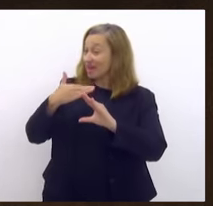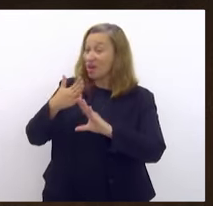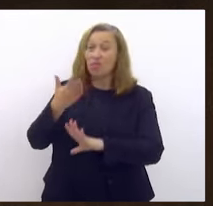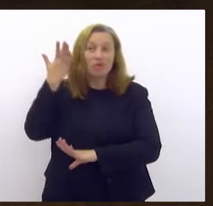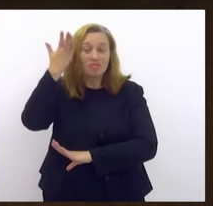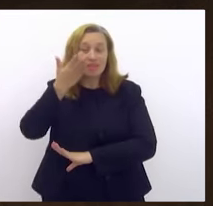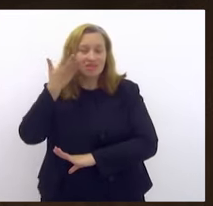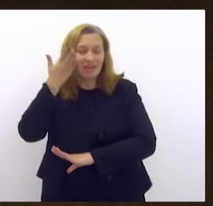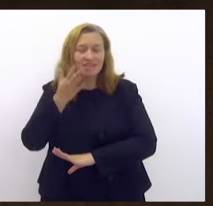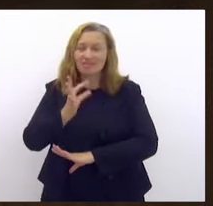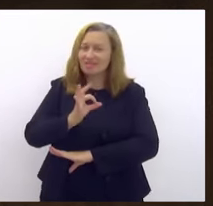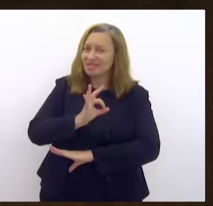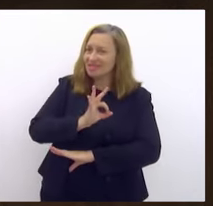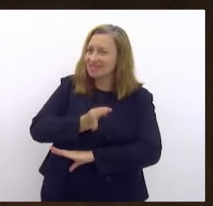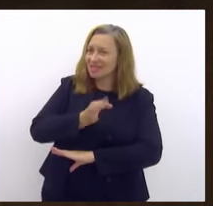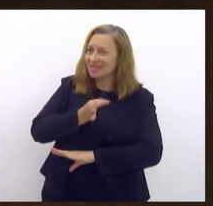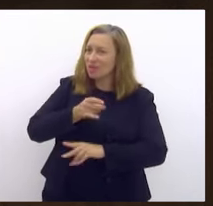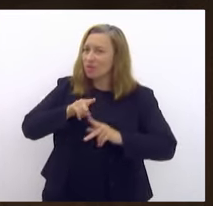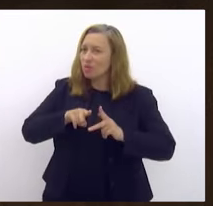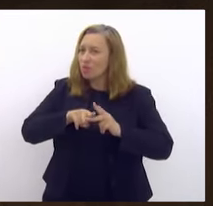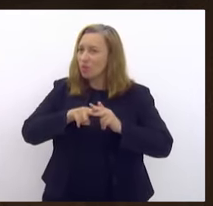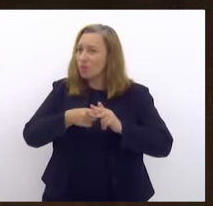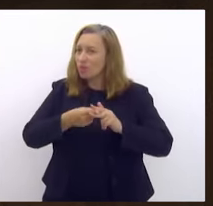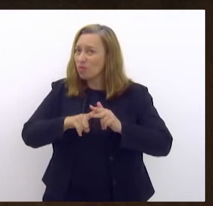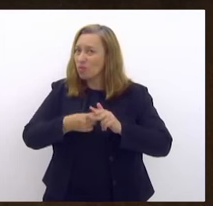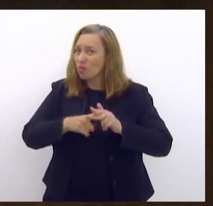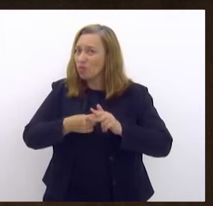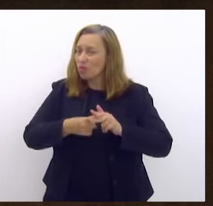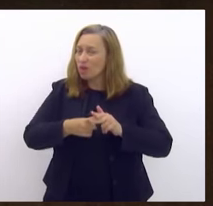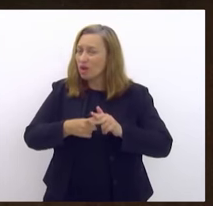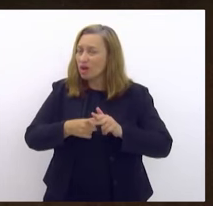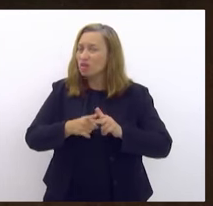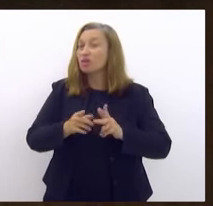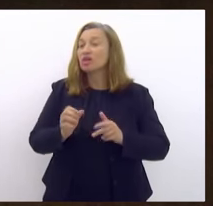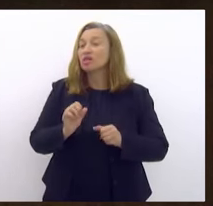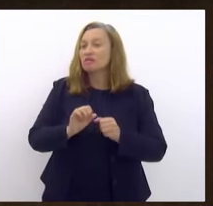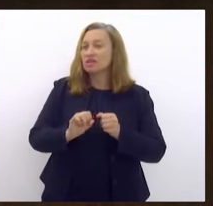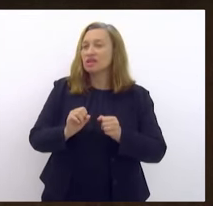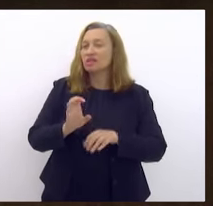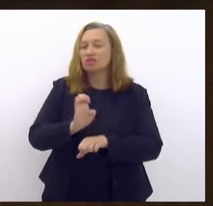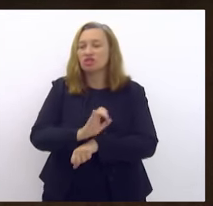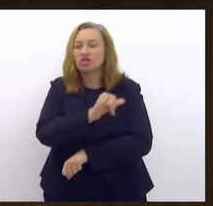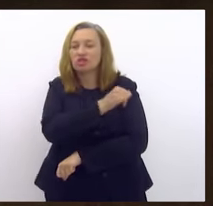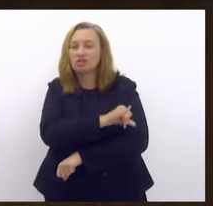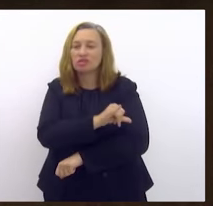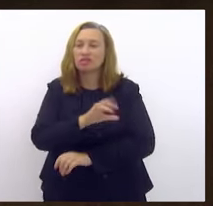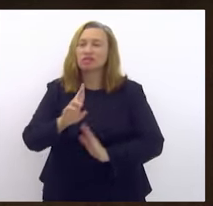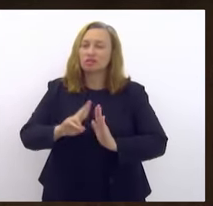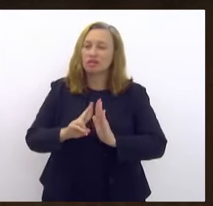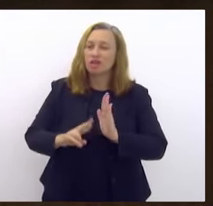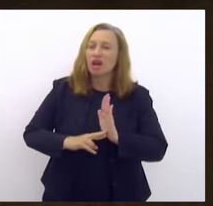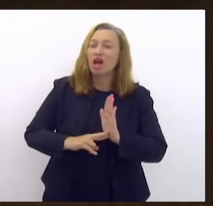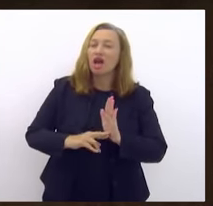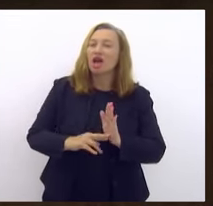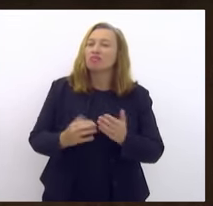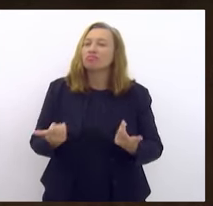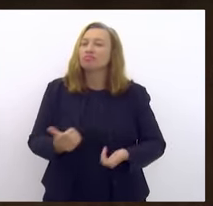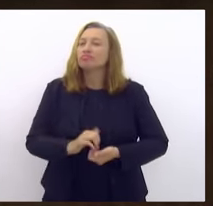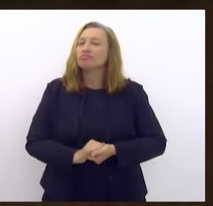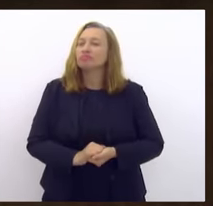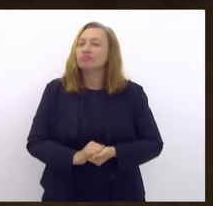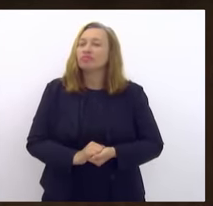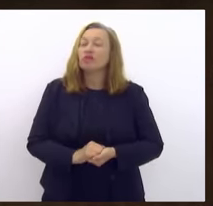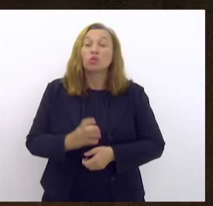que justamente regulamenta, né, aquilo que foi feito aqui no estado do Rio de Janeiro. Tá bom? Espero que